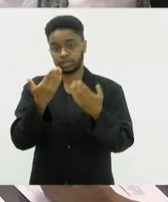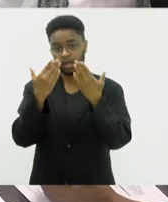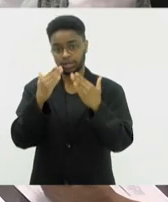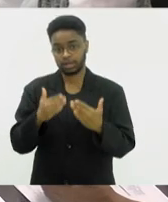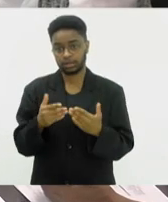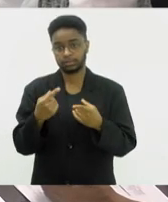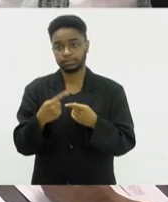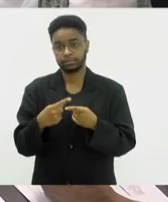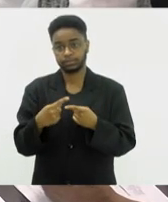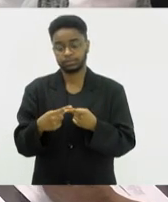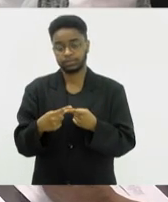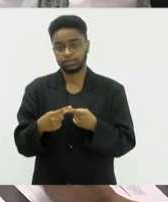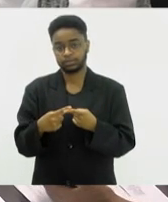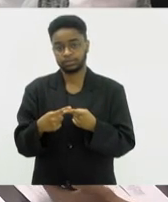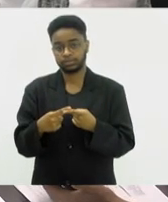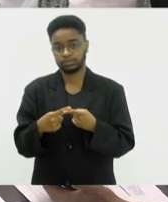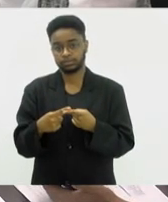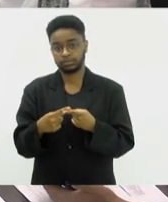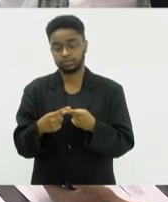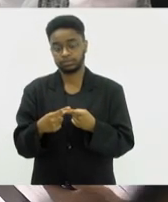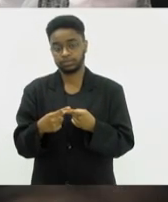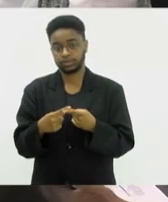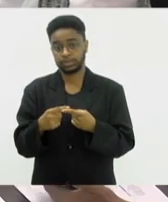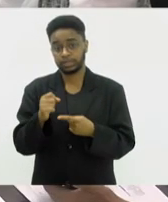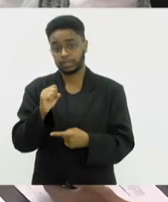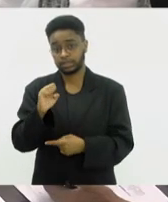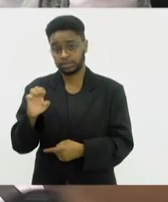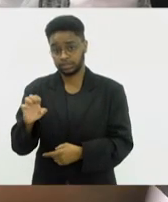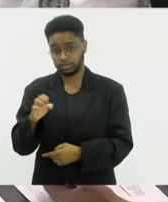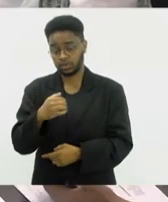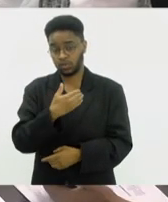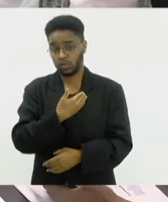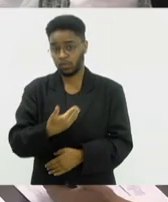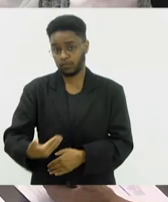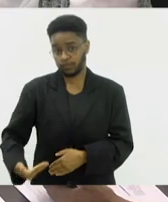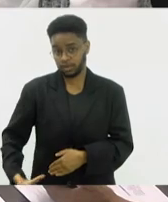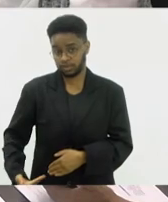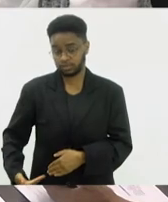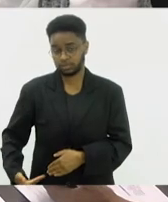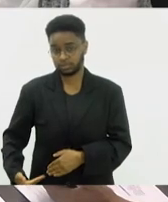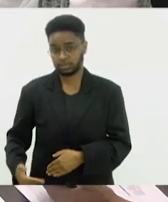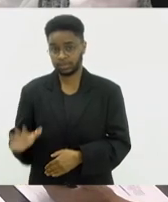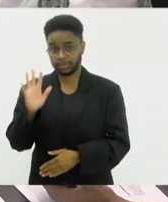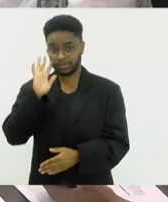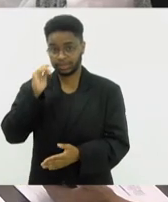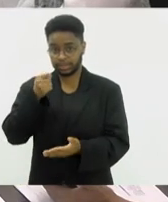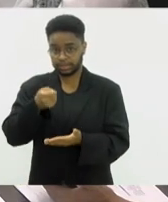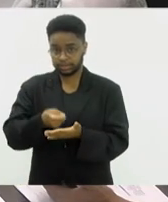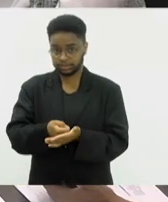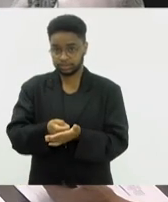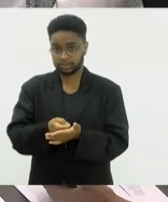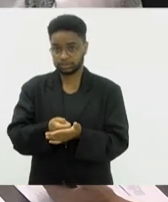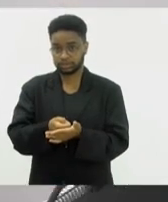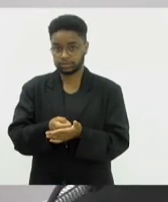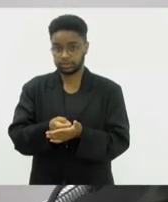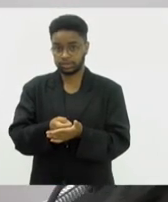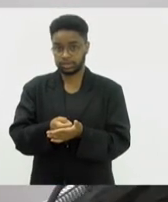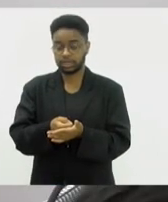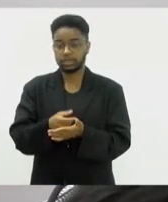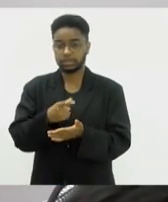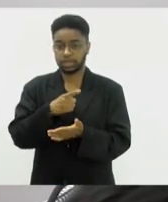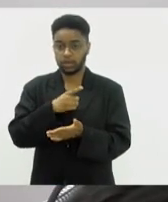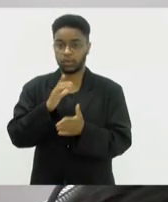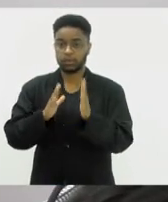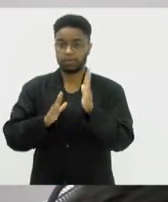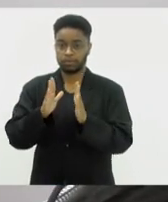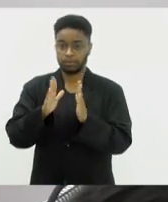Porque se o governo decide que nós vivemos sobre uma epidemia,